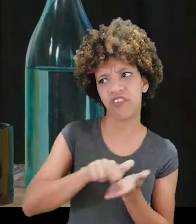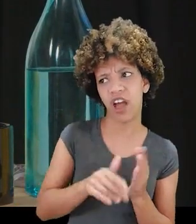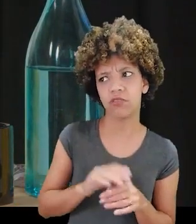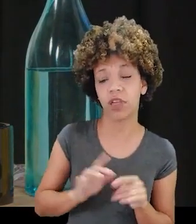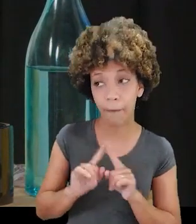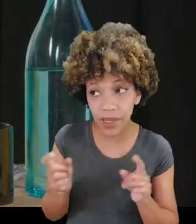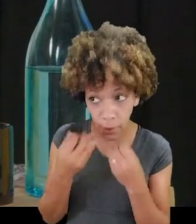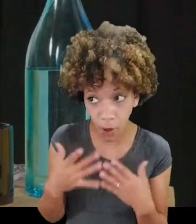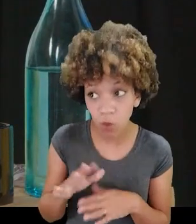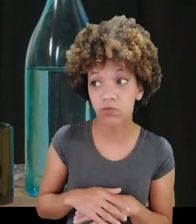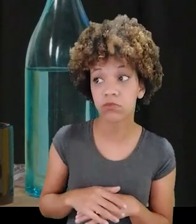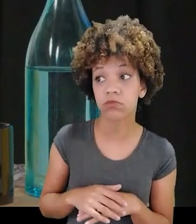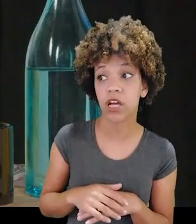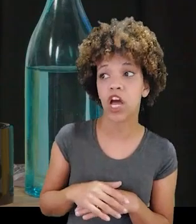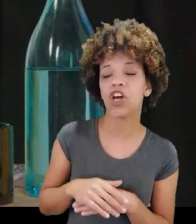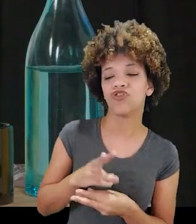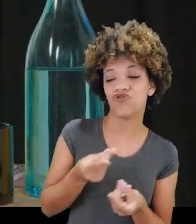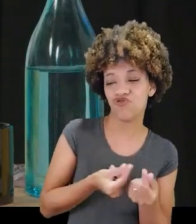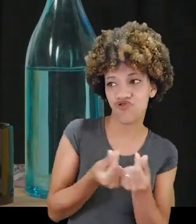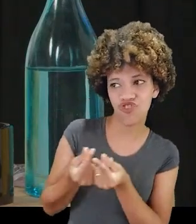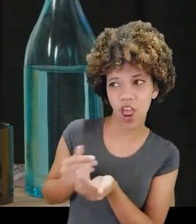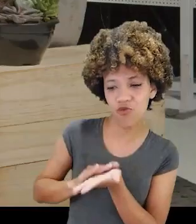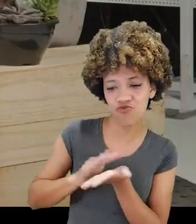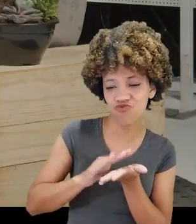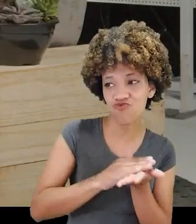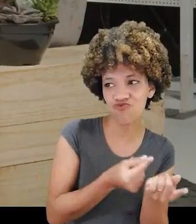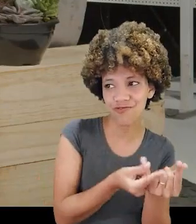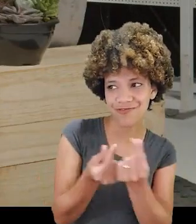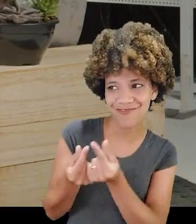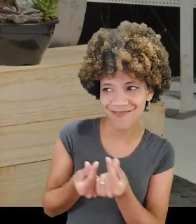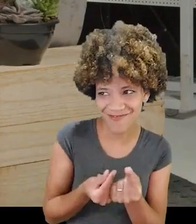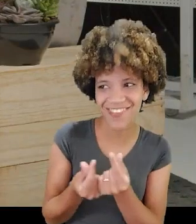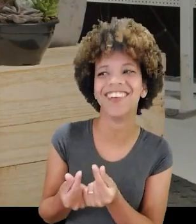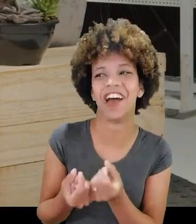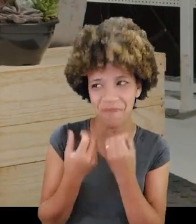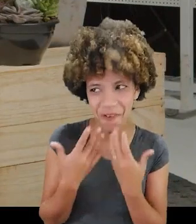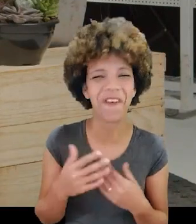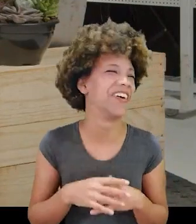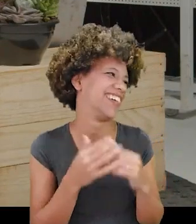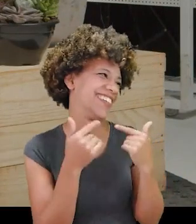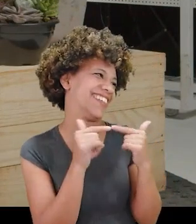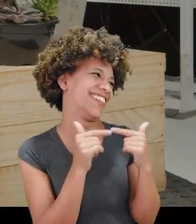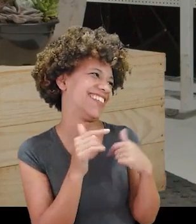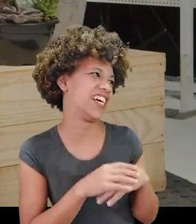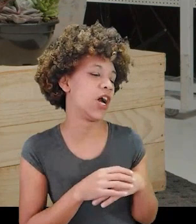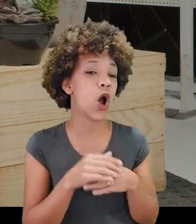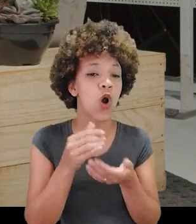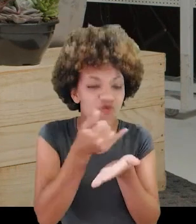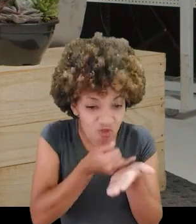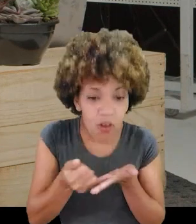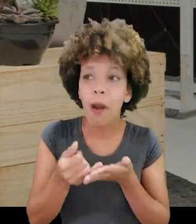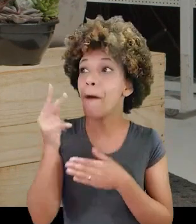tinha um monte de gente com um monte de Poxa agora quer ver o negócio é bom lavar dinheiro aí ela vai aí